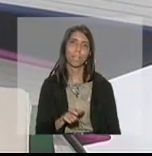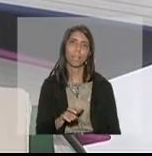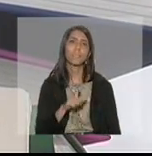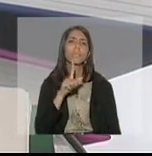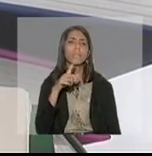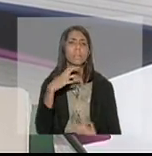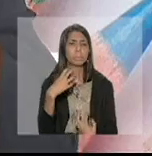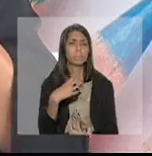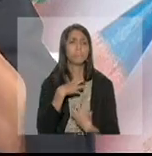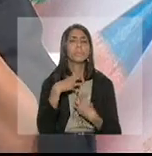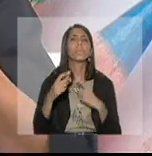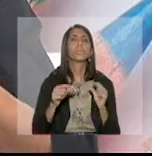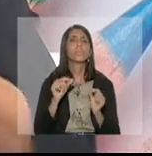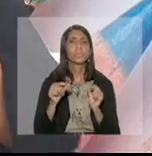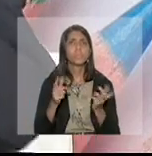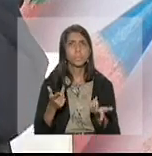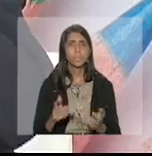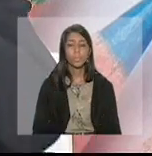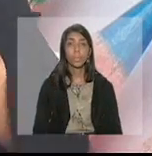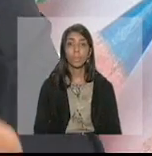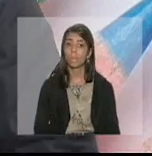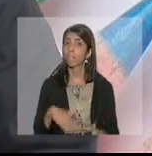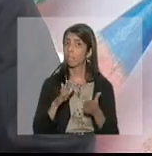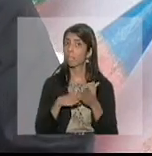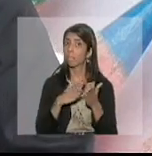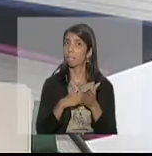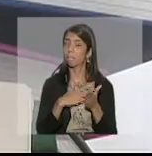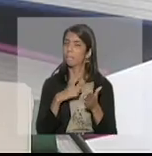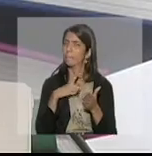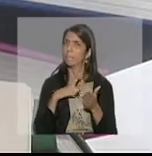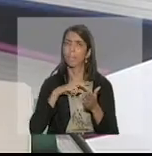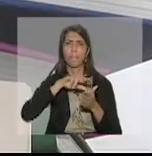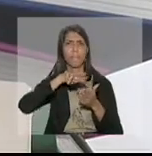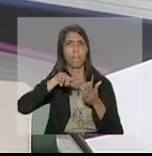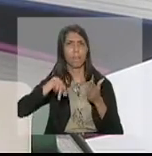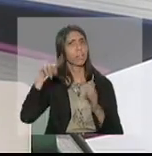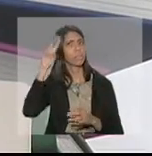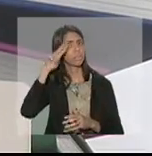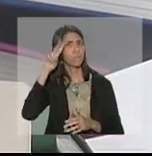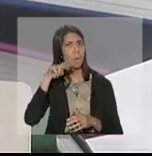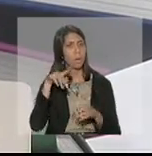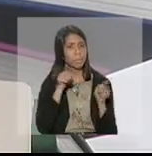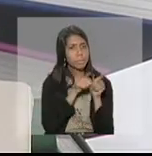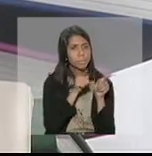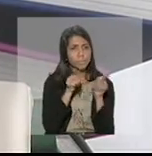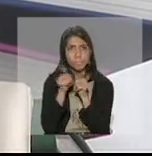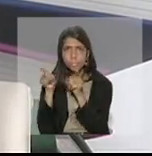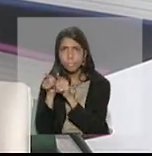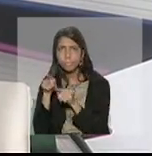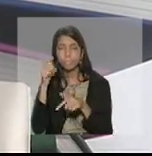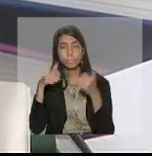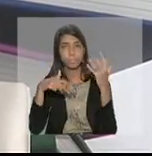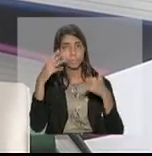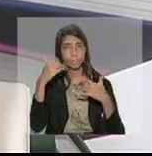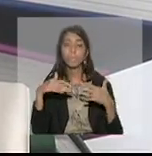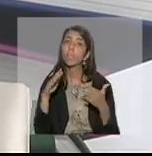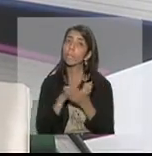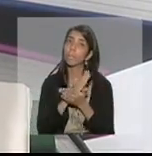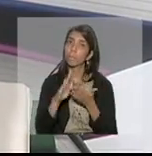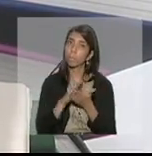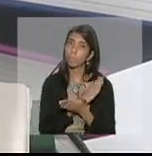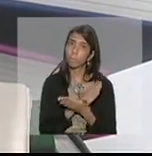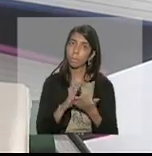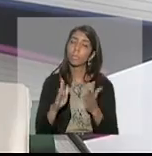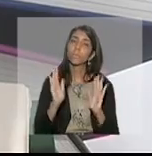também. O que te impactou nesse livro, Kika? Esse livro ele é dividido em vários contos, vários pequenos contos. E